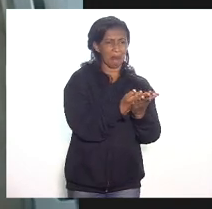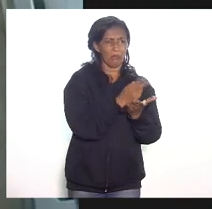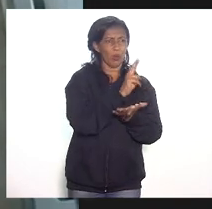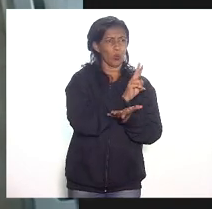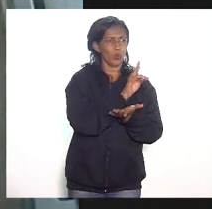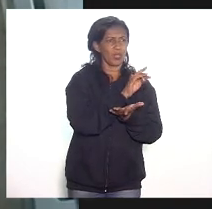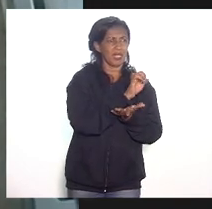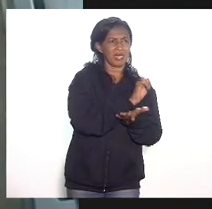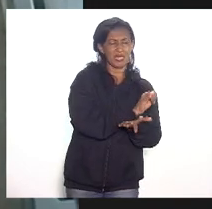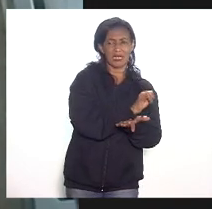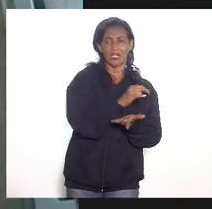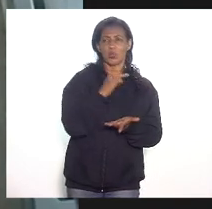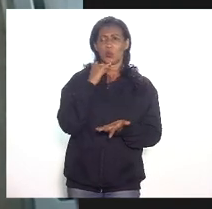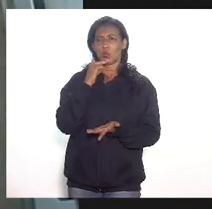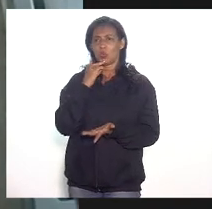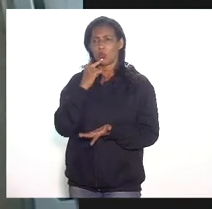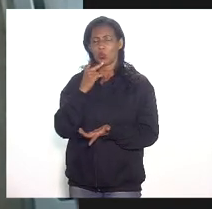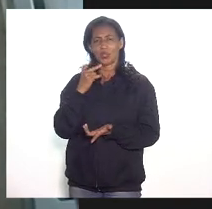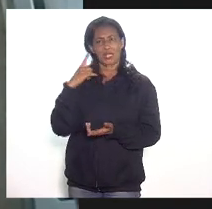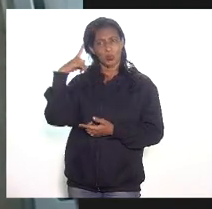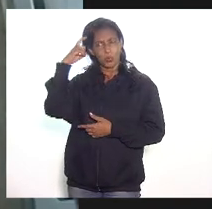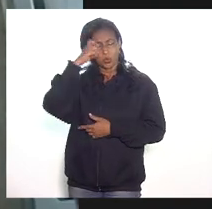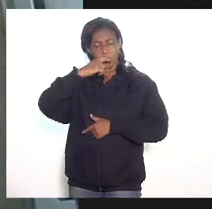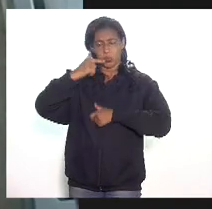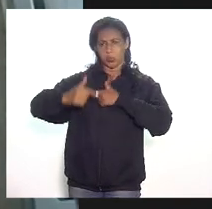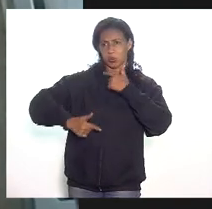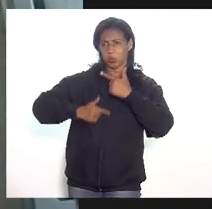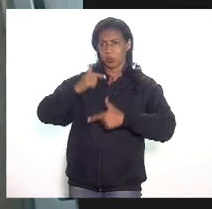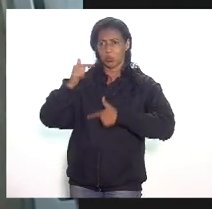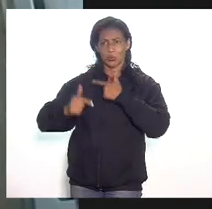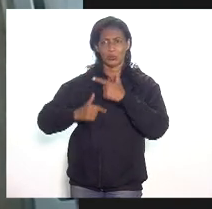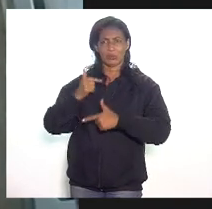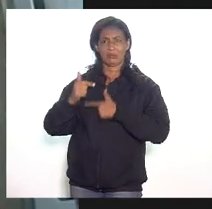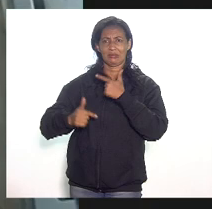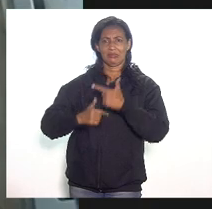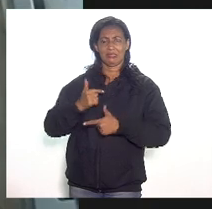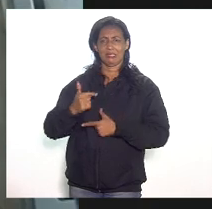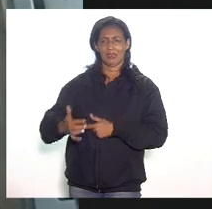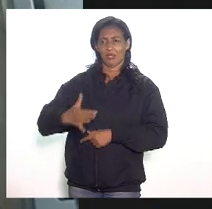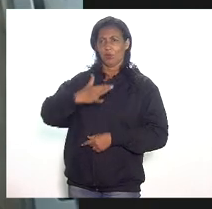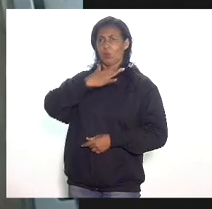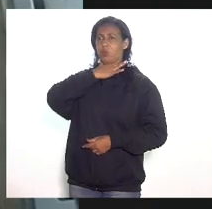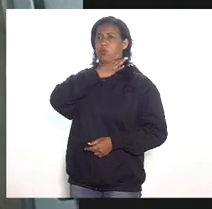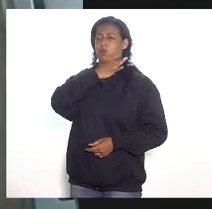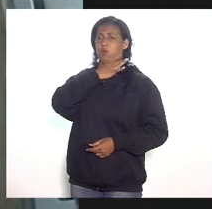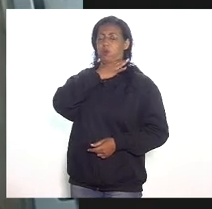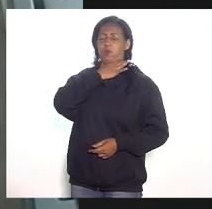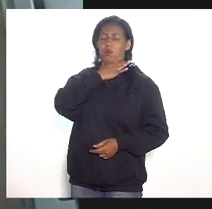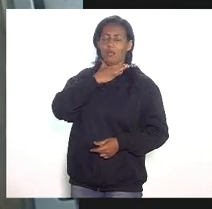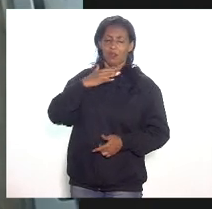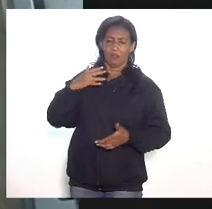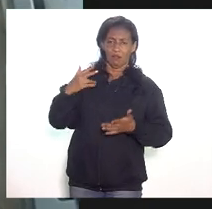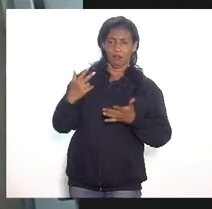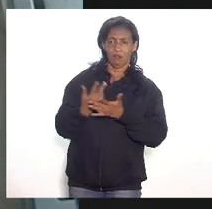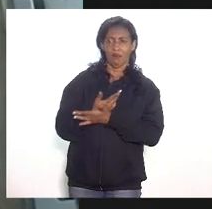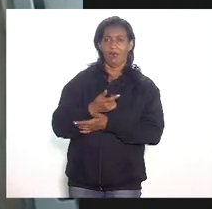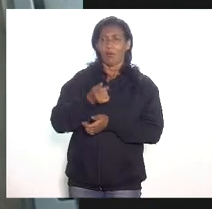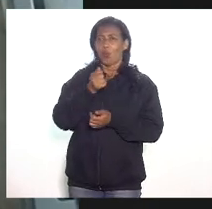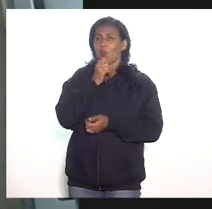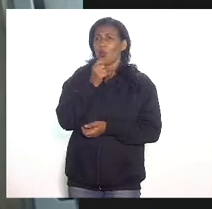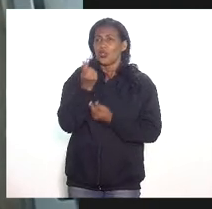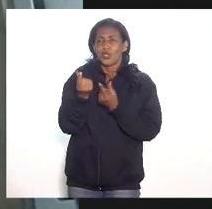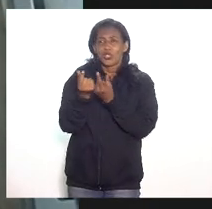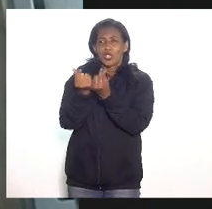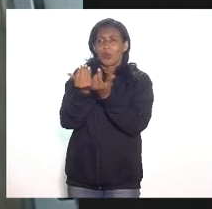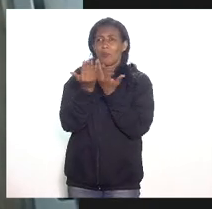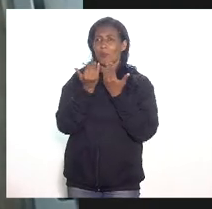consegue sair desse sufoco que é essa crise que nós estamos aí vivenciando. As pessoas não têm dinheiro nem para comer,